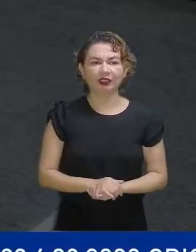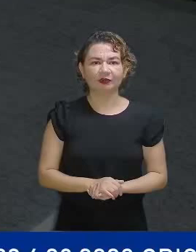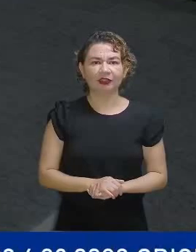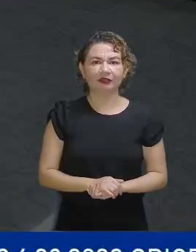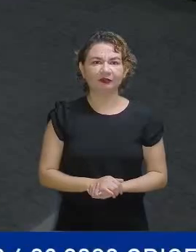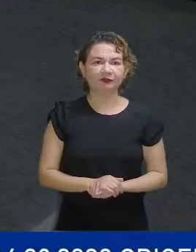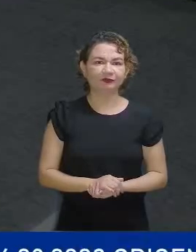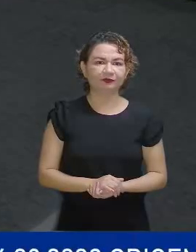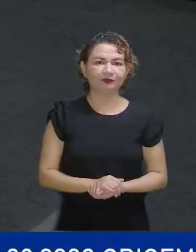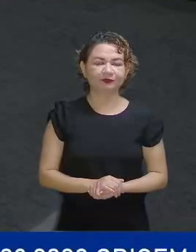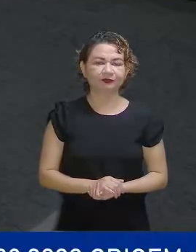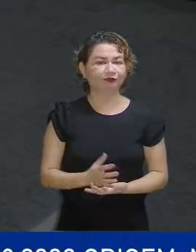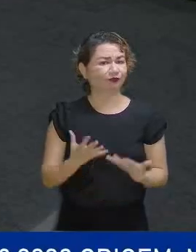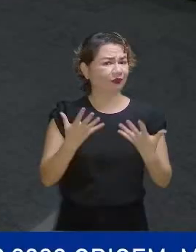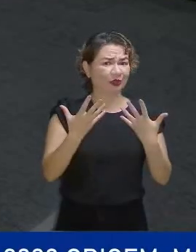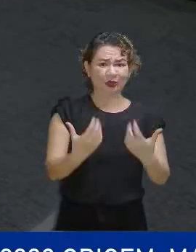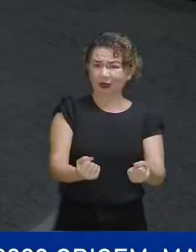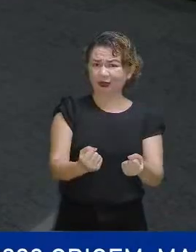suscitada.